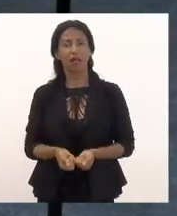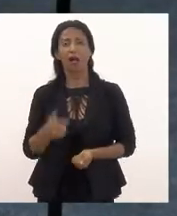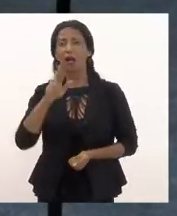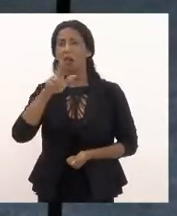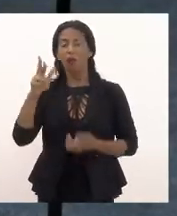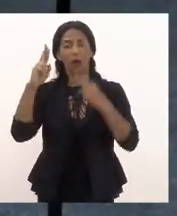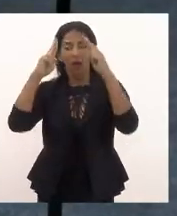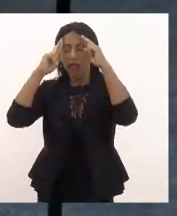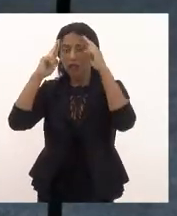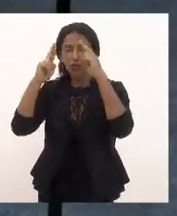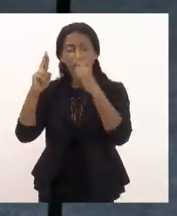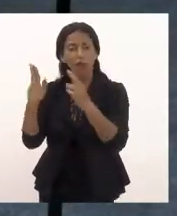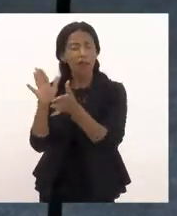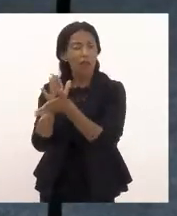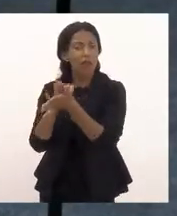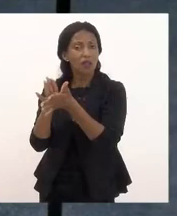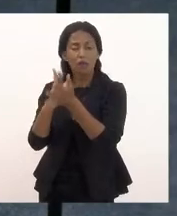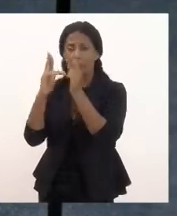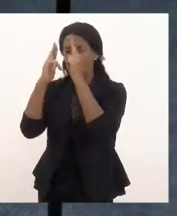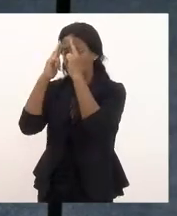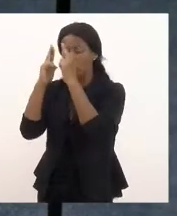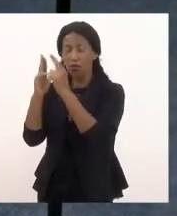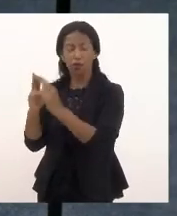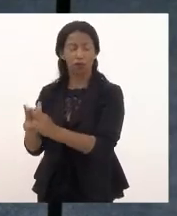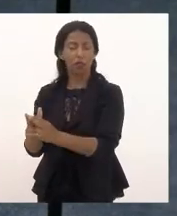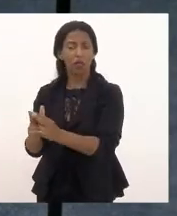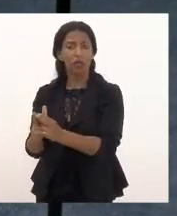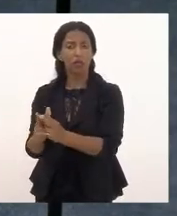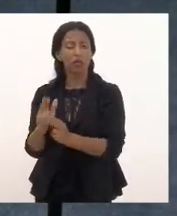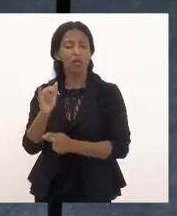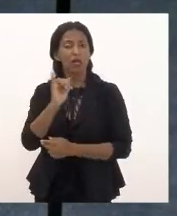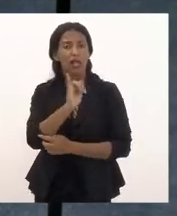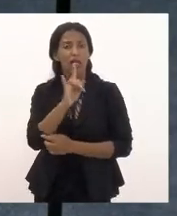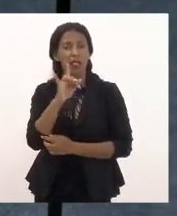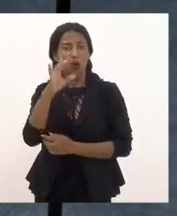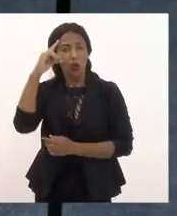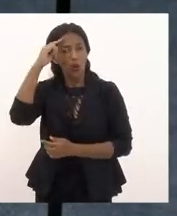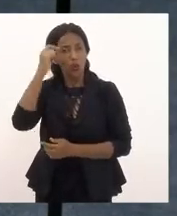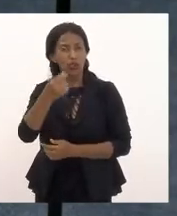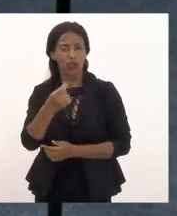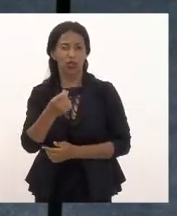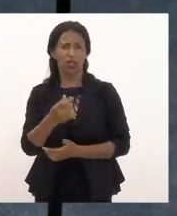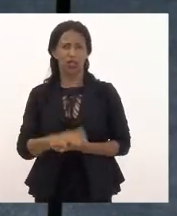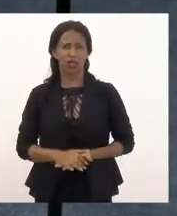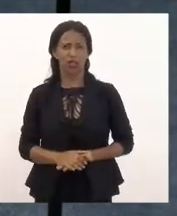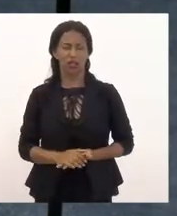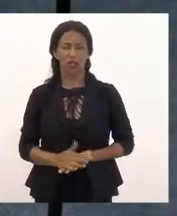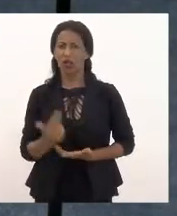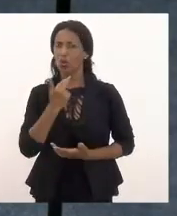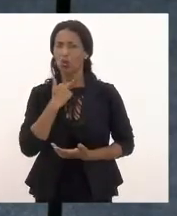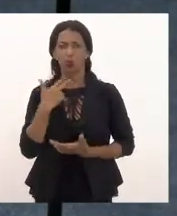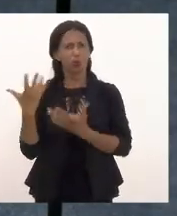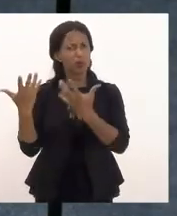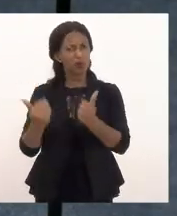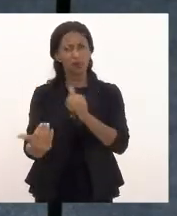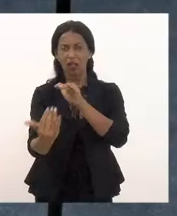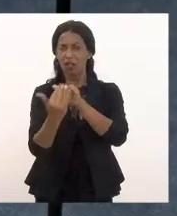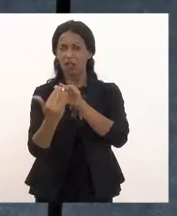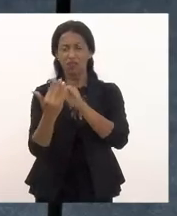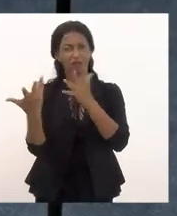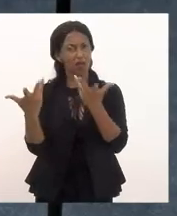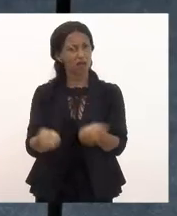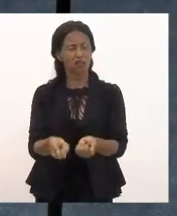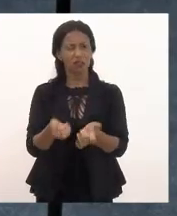por respeito, não tem nada a ver com respeito. Isso é ideologia pura, militância. E nós não podemos ser favoráveis